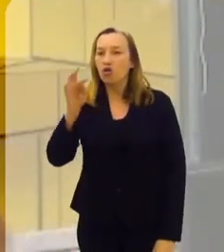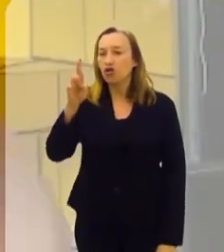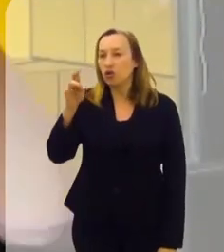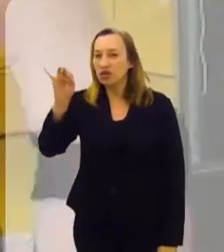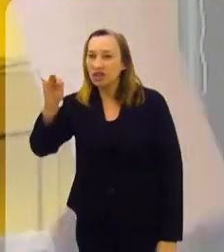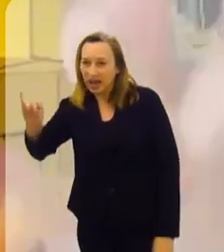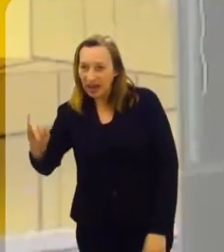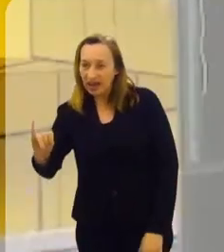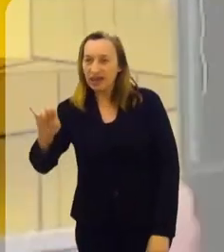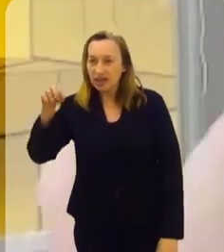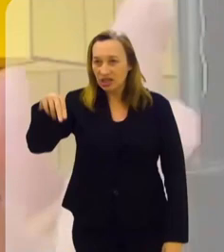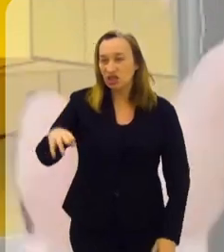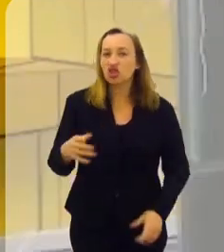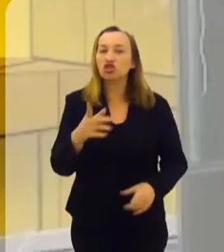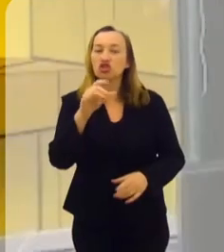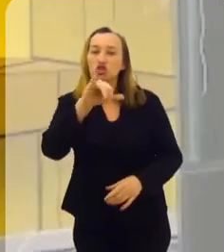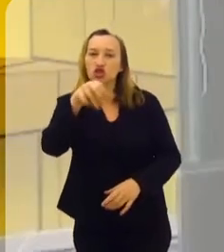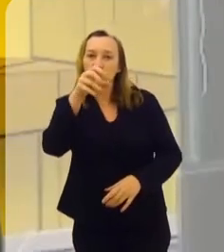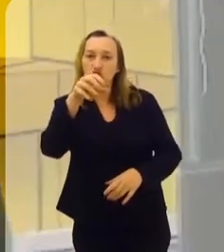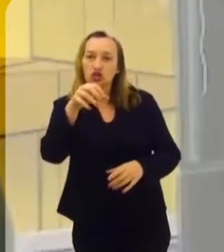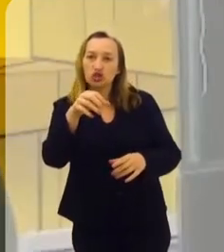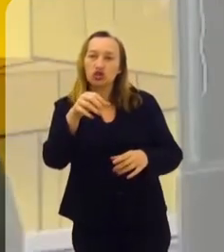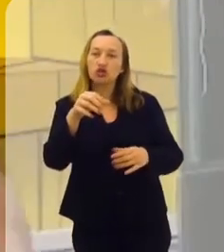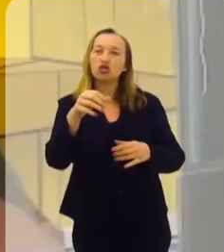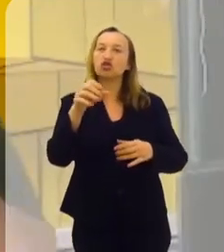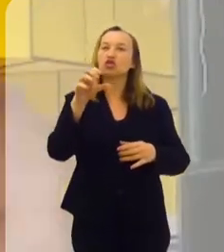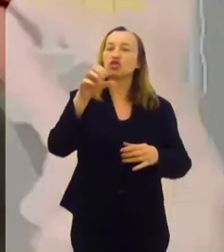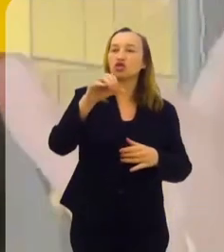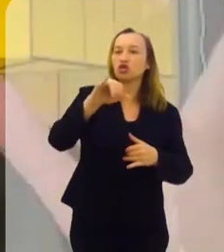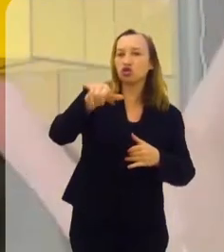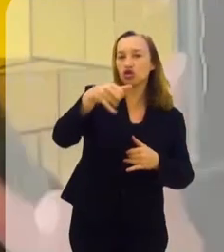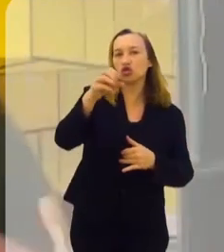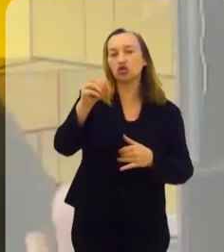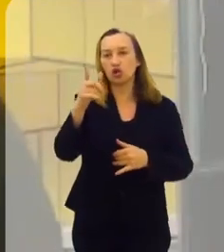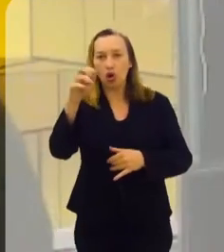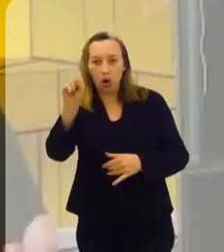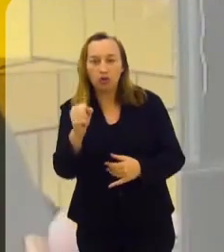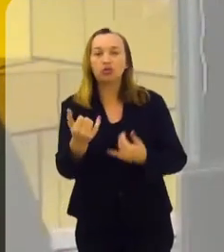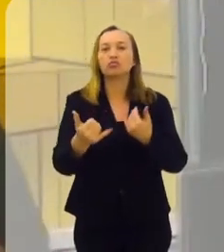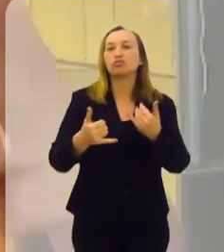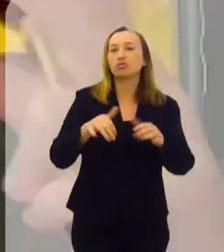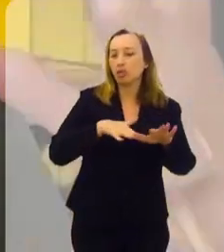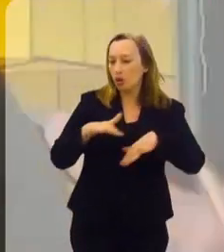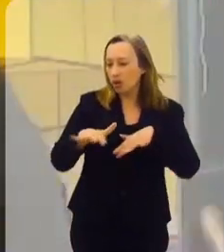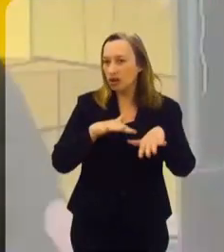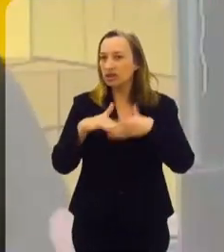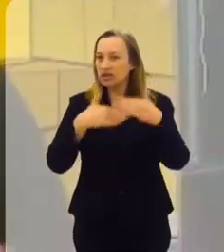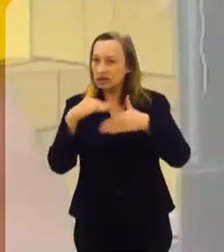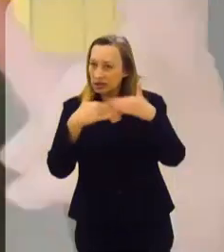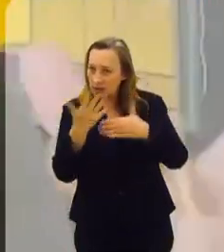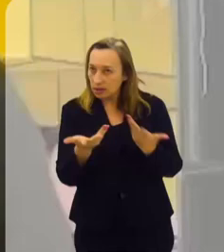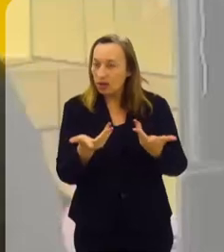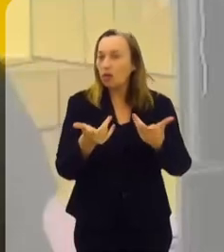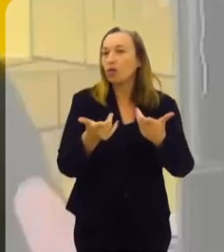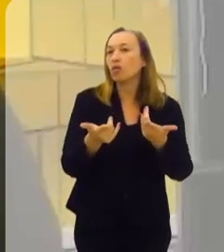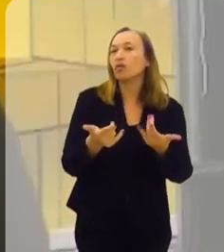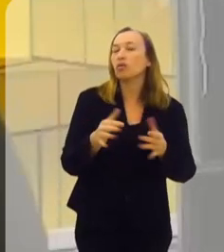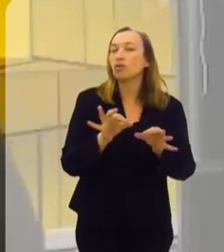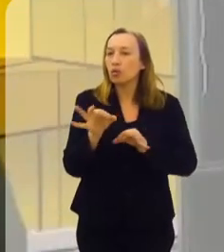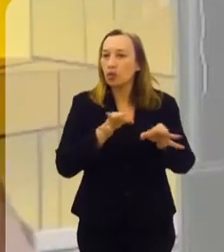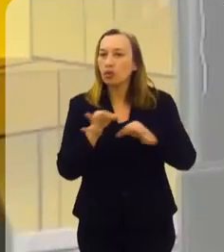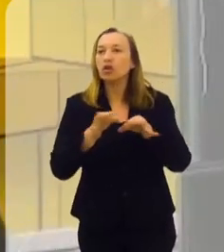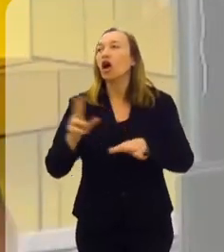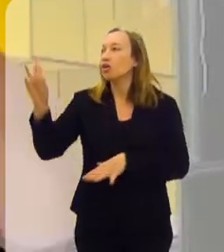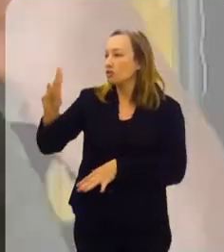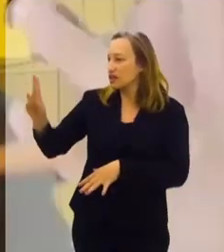Fronten, um foco em jogos. Então, a gente tem, às vezes, uma organização aí da tripla hélice, né, que